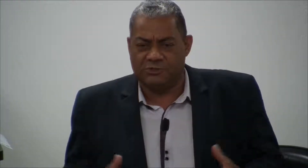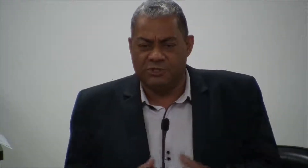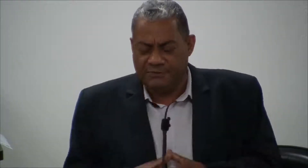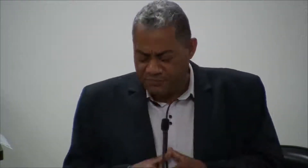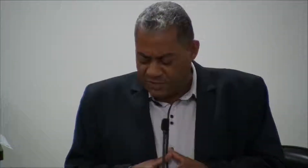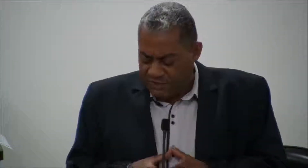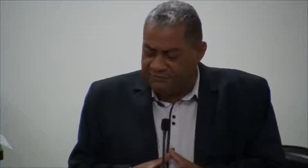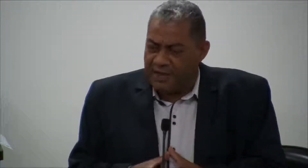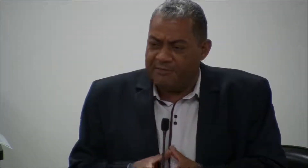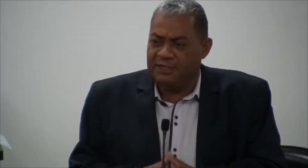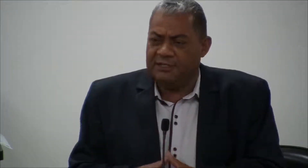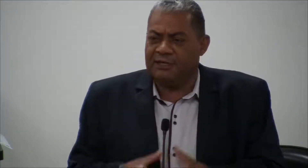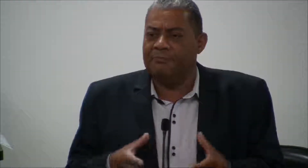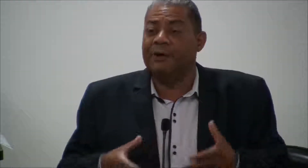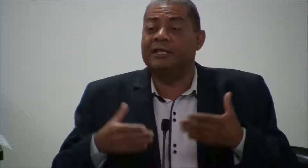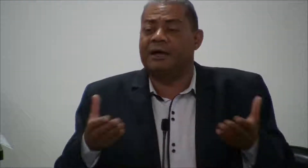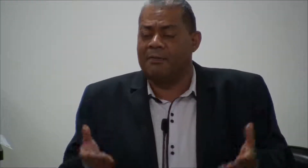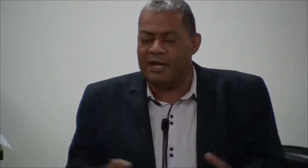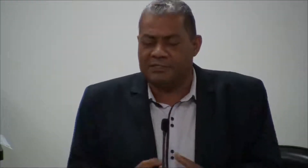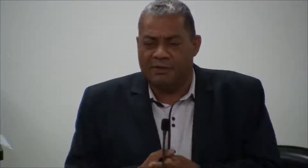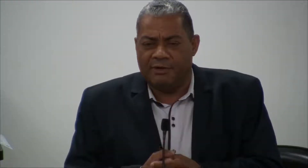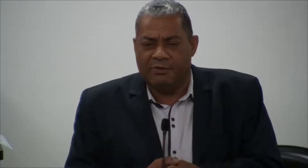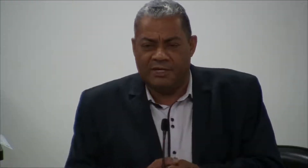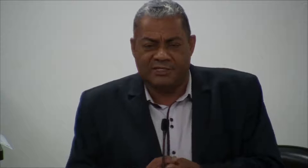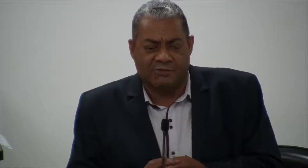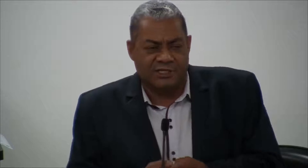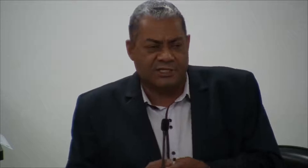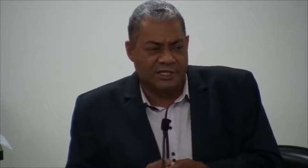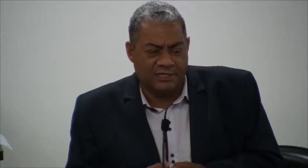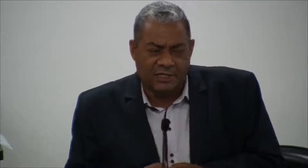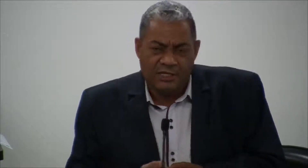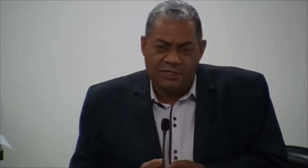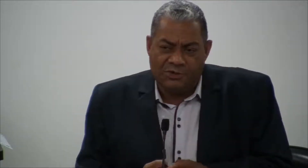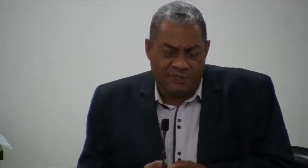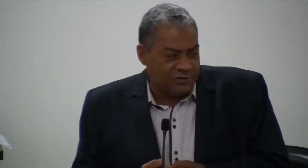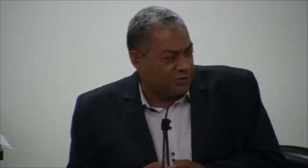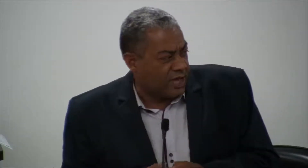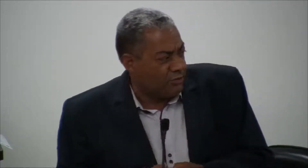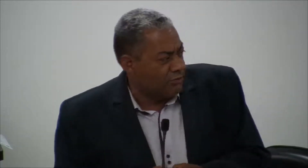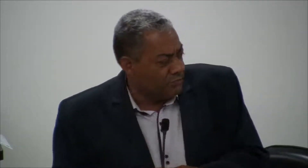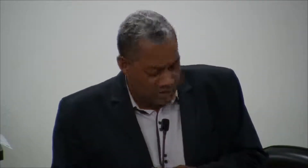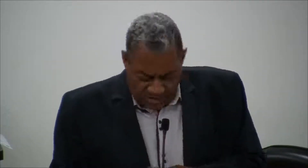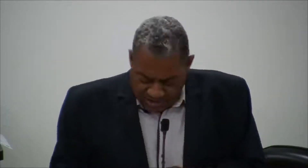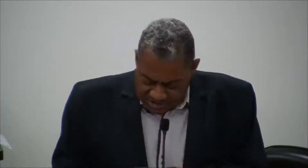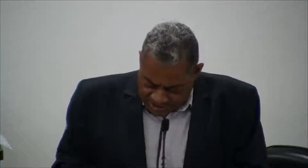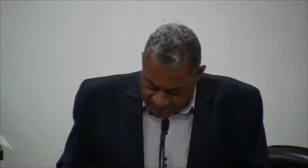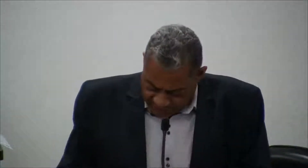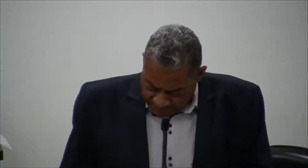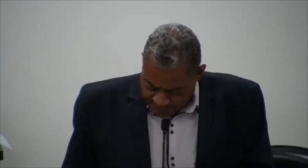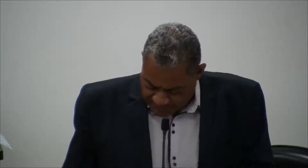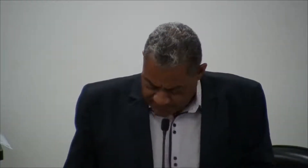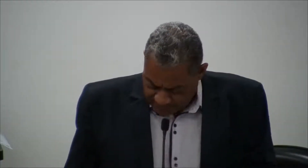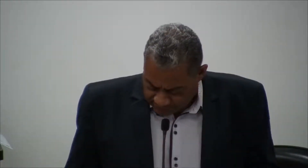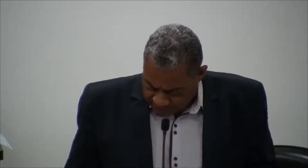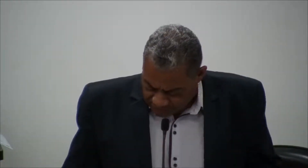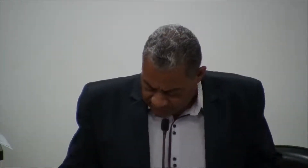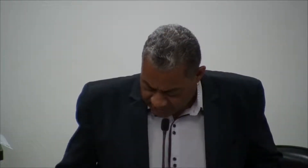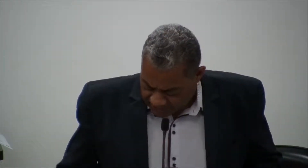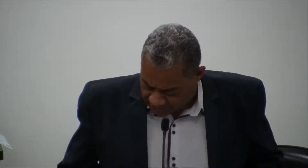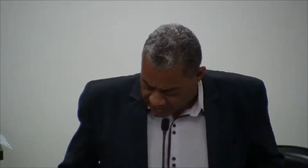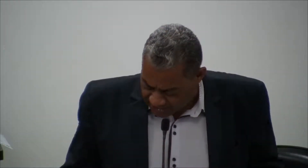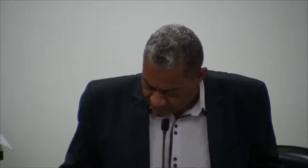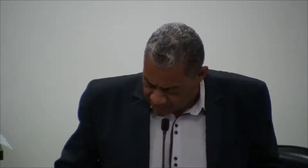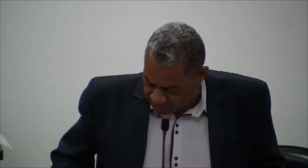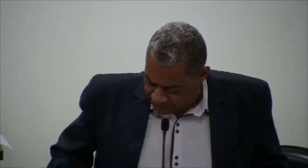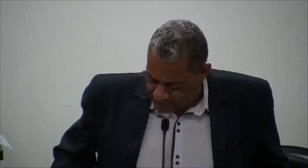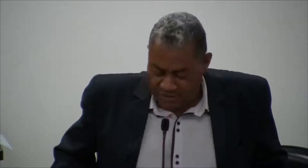para as pessoas e viabiliza ainda mais uma melhora na saúde das crianças. Senhor presidente, eu quero registrar também a presença do professor